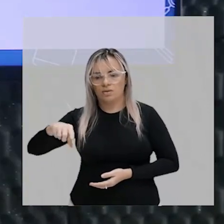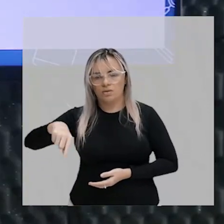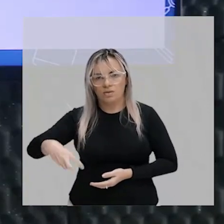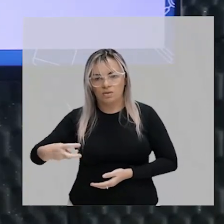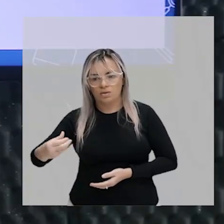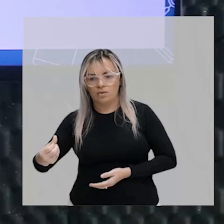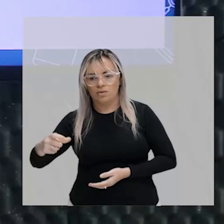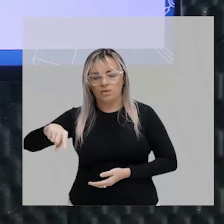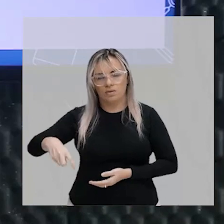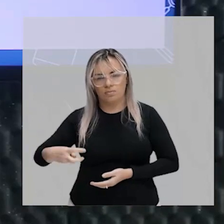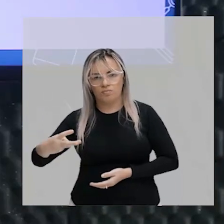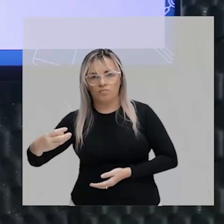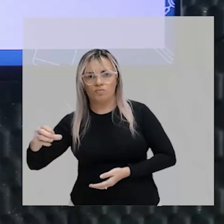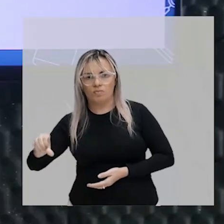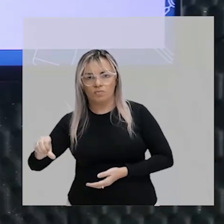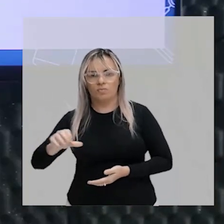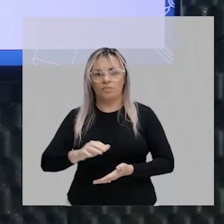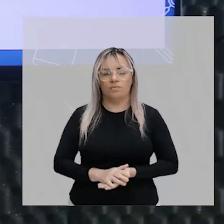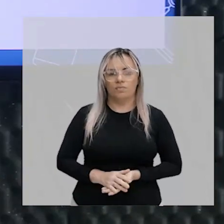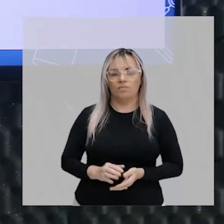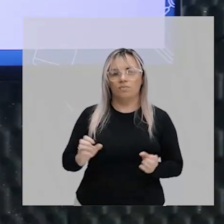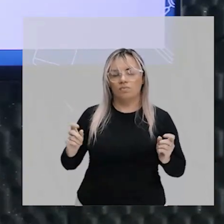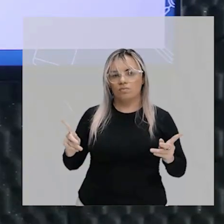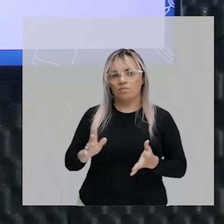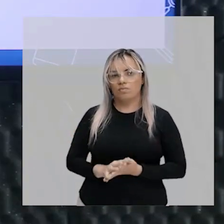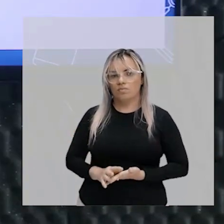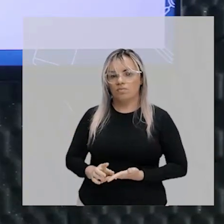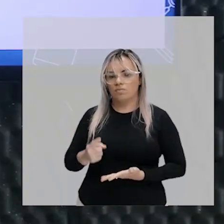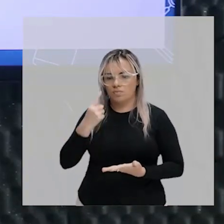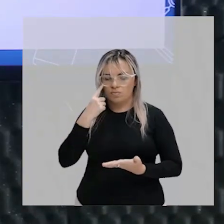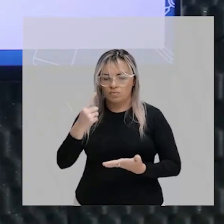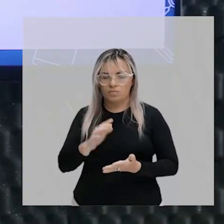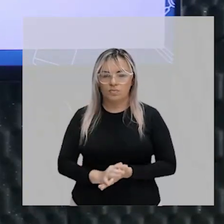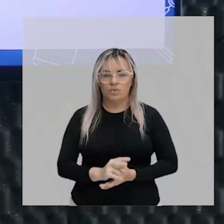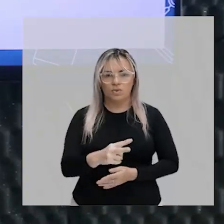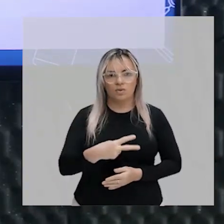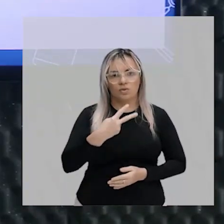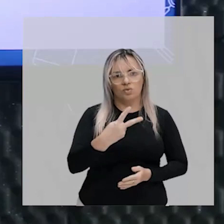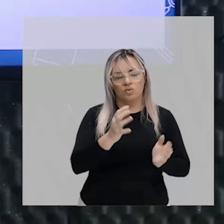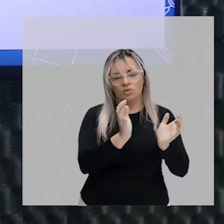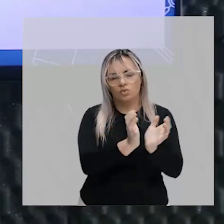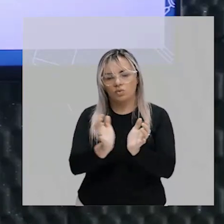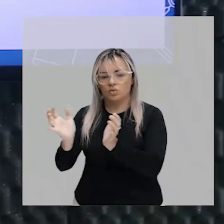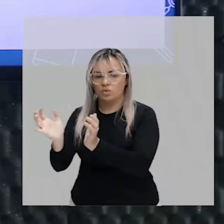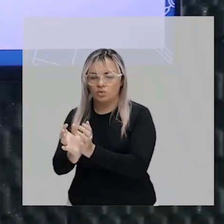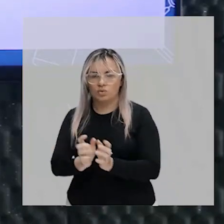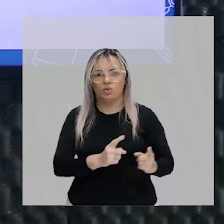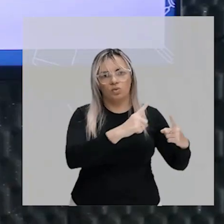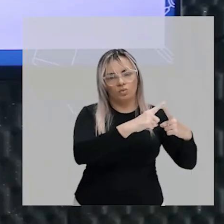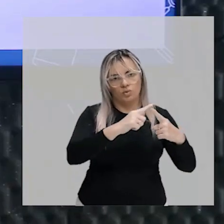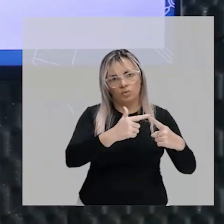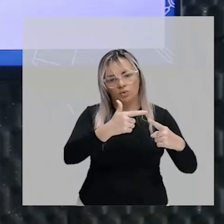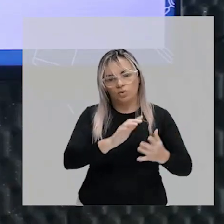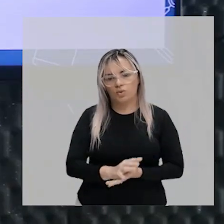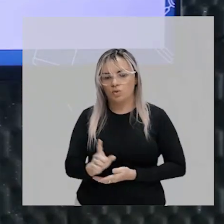36 e 39 já enxerguei esses dois conjuntos mas claro aqui tá muito